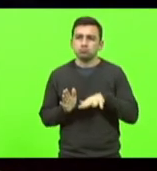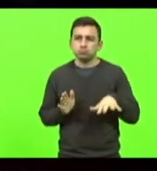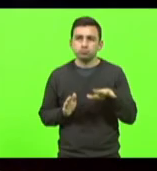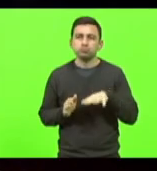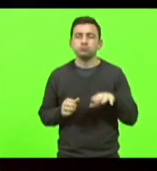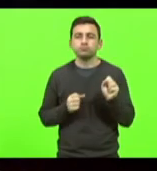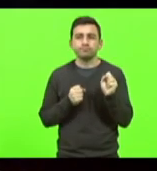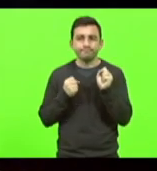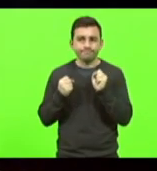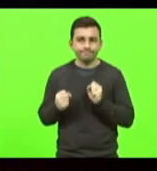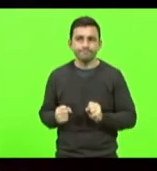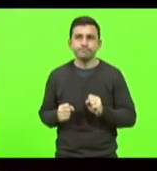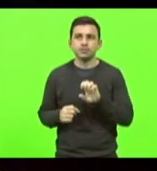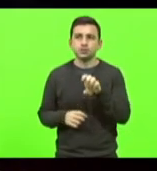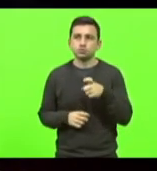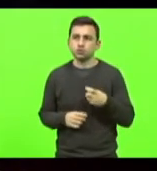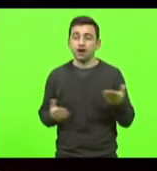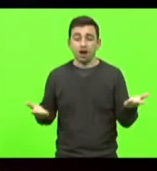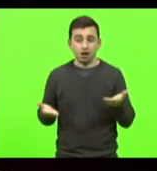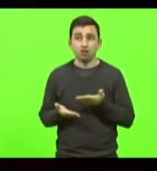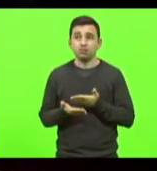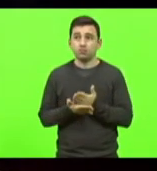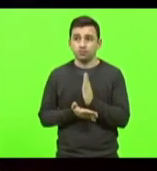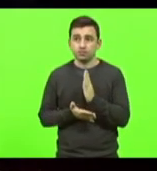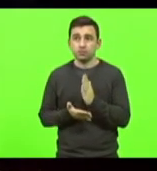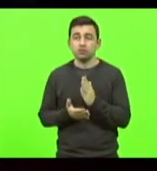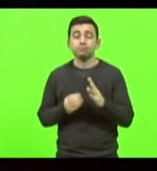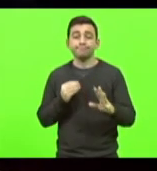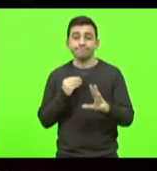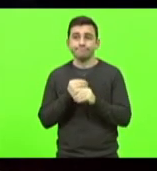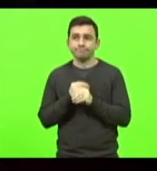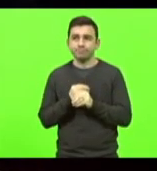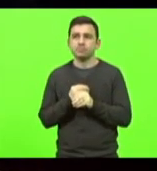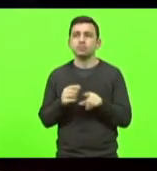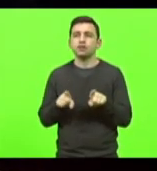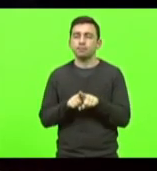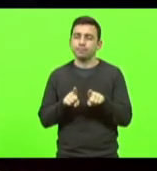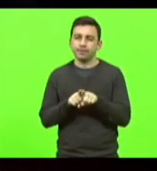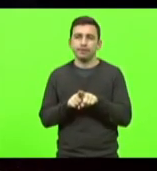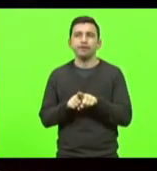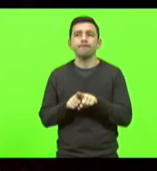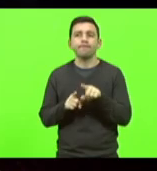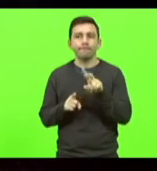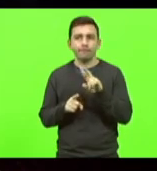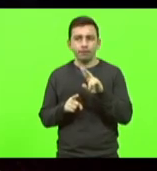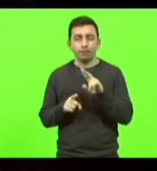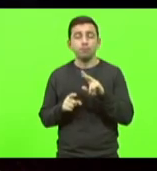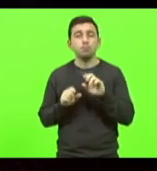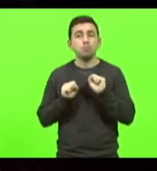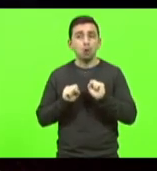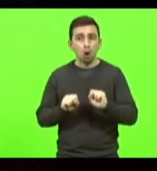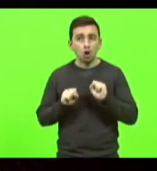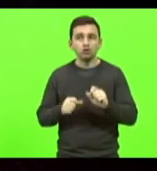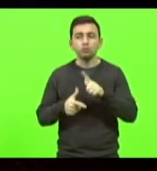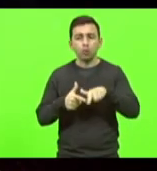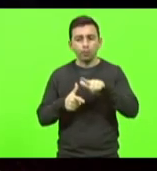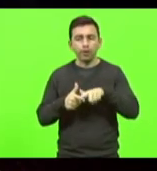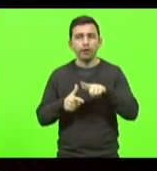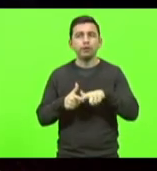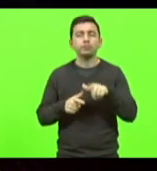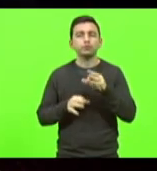que cuja aprovação nesse momento dessa emenda iria também criar uma instabilidade jurídica e legal